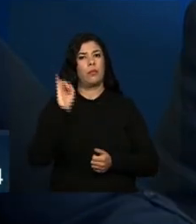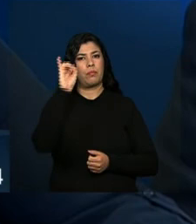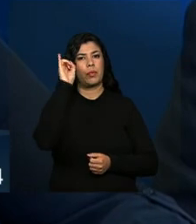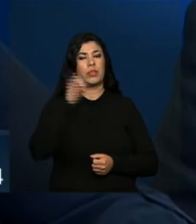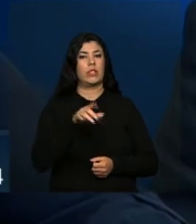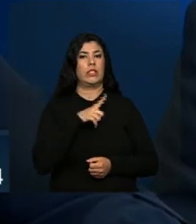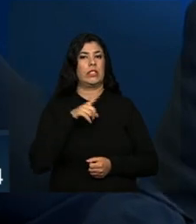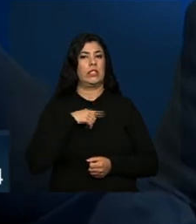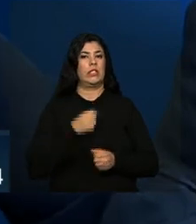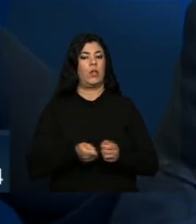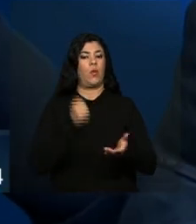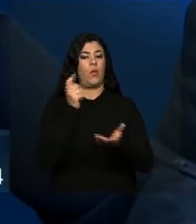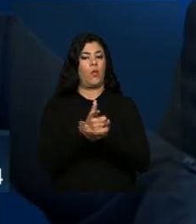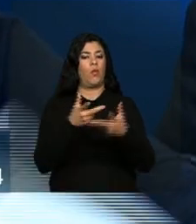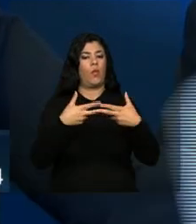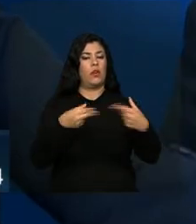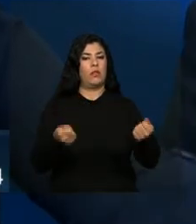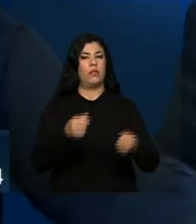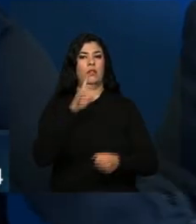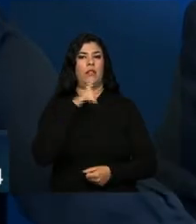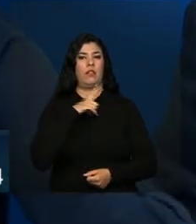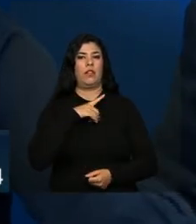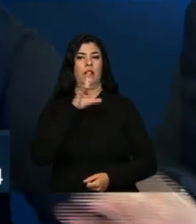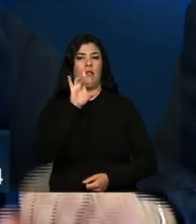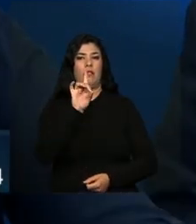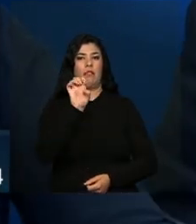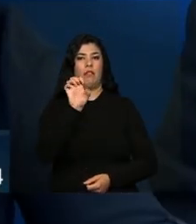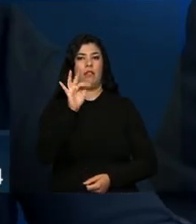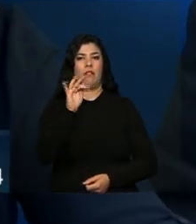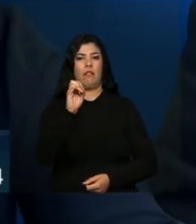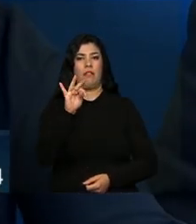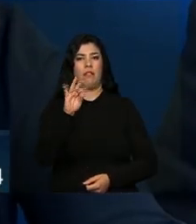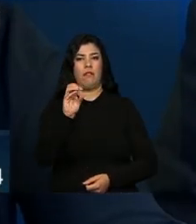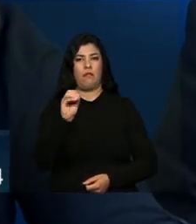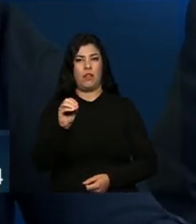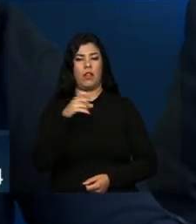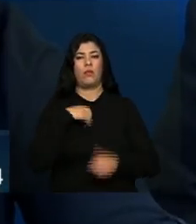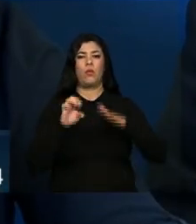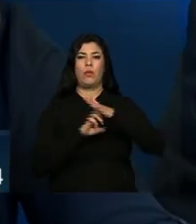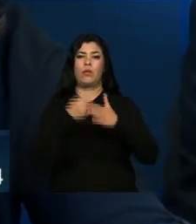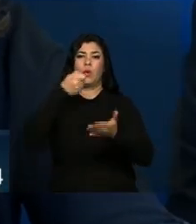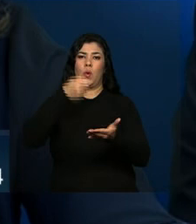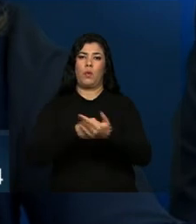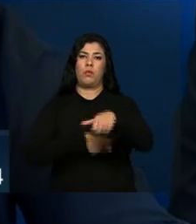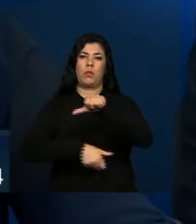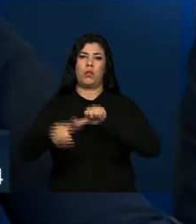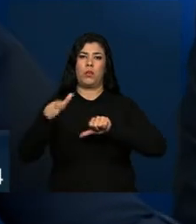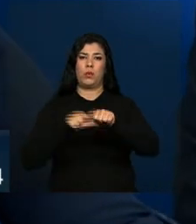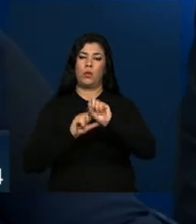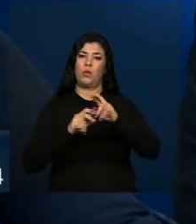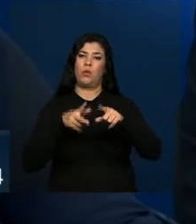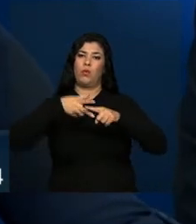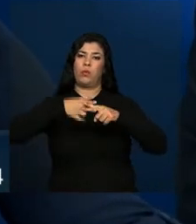monitoramento de 120 campanhas no Brasil no ano de 2014